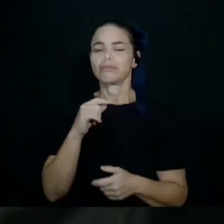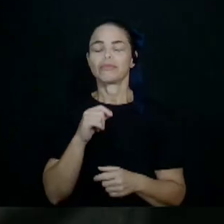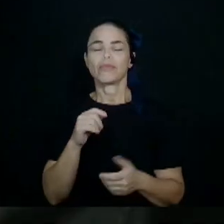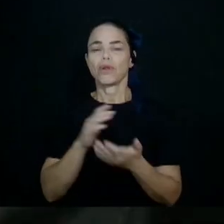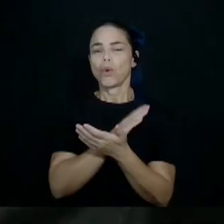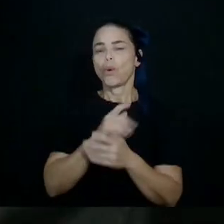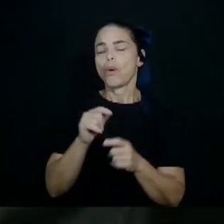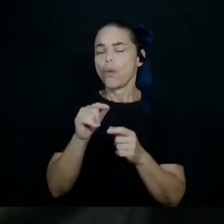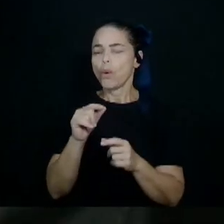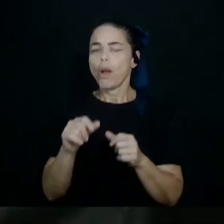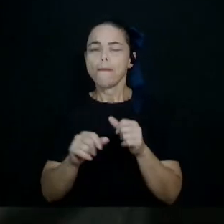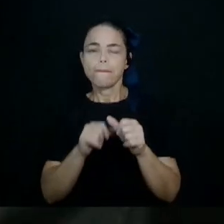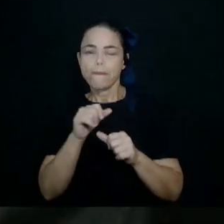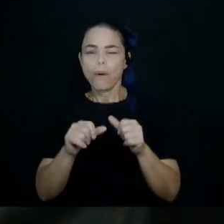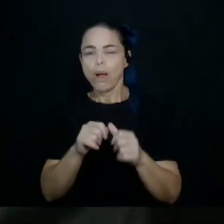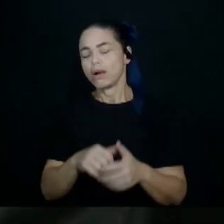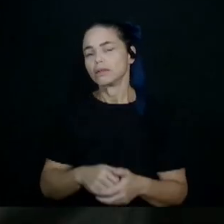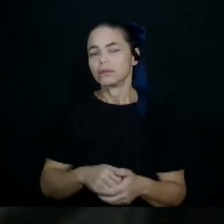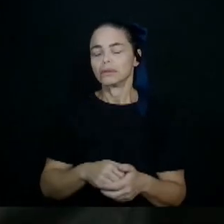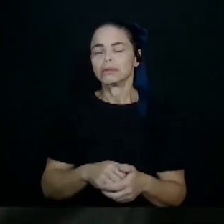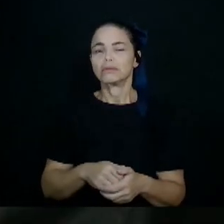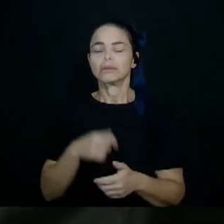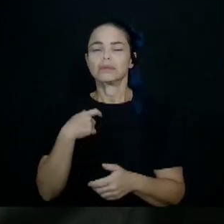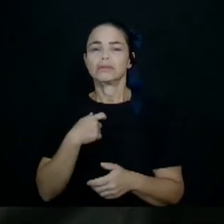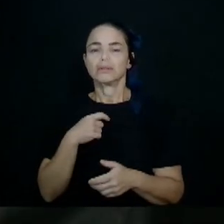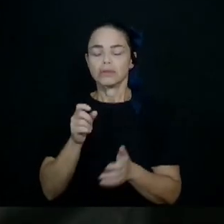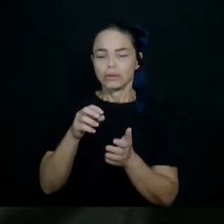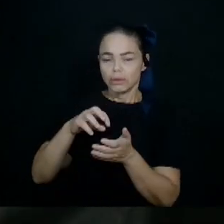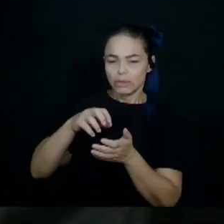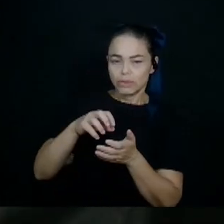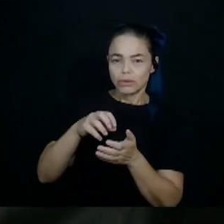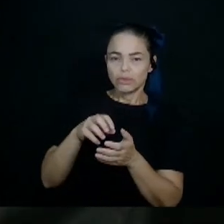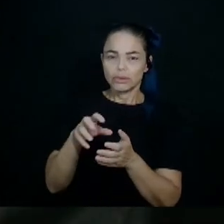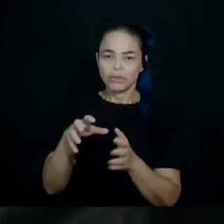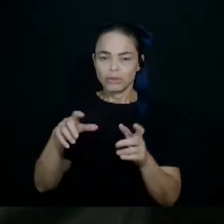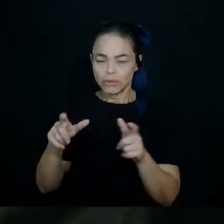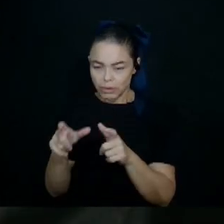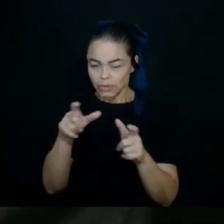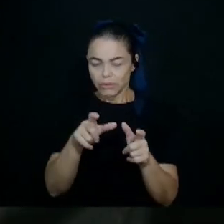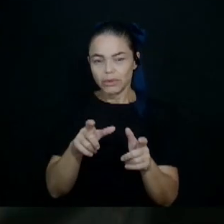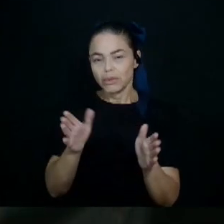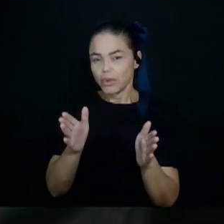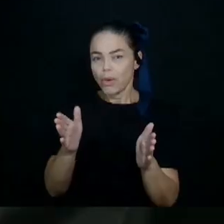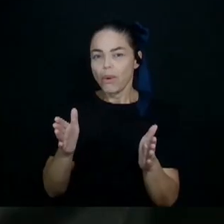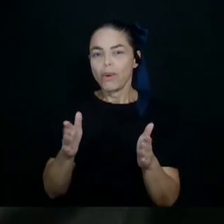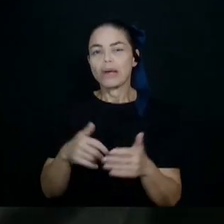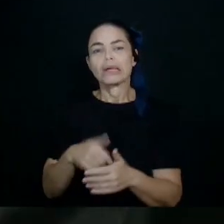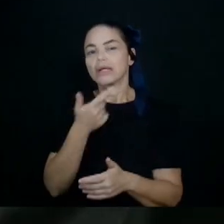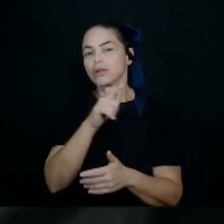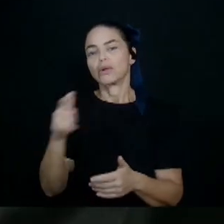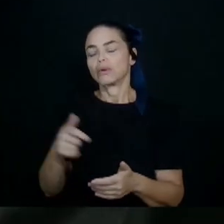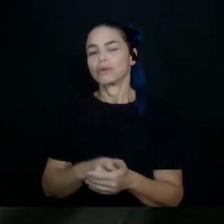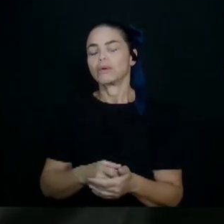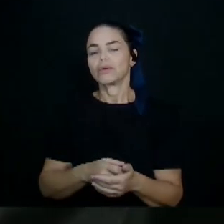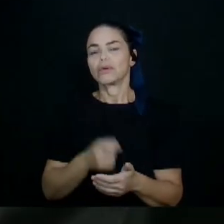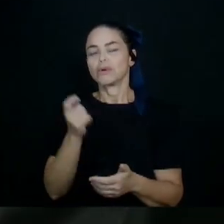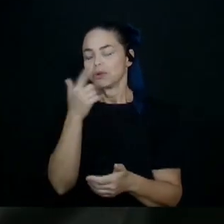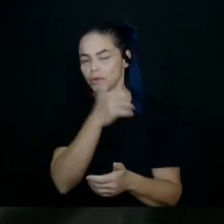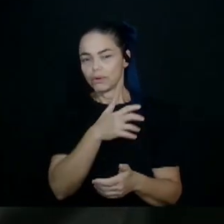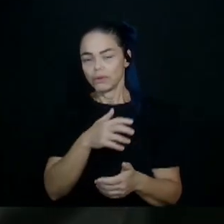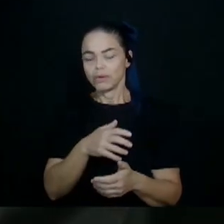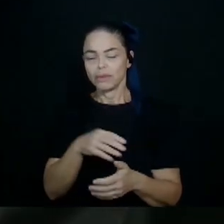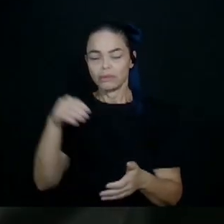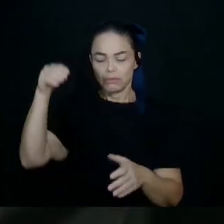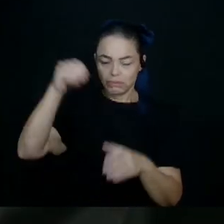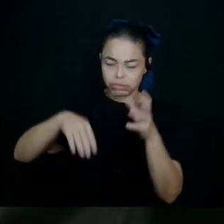fato de você, de repente, juntar as tampinhas do pote que não existe mais, né, e colocar numa sacolinha e se